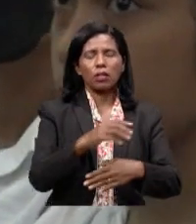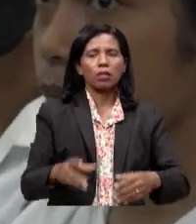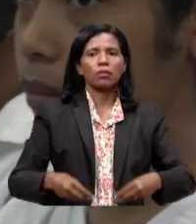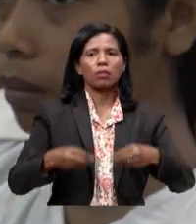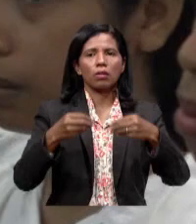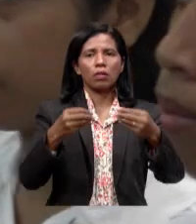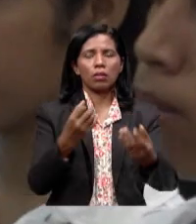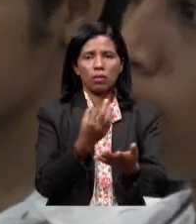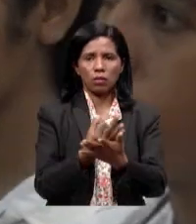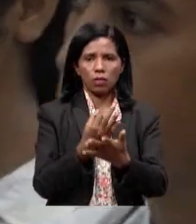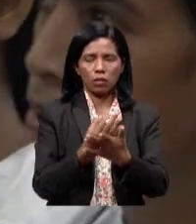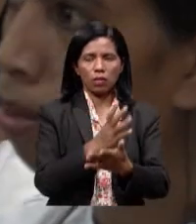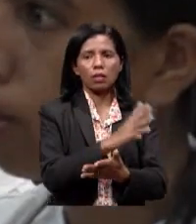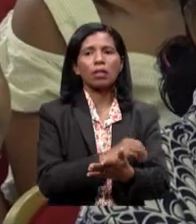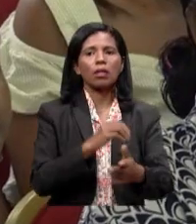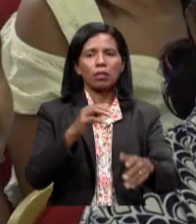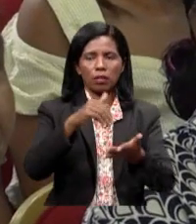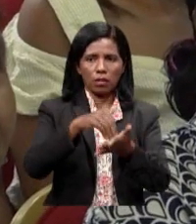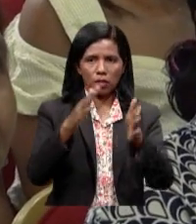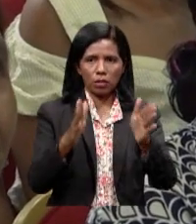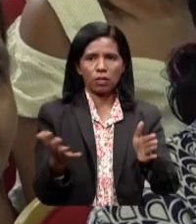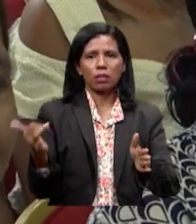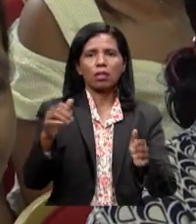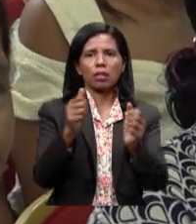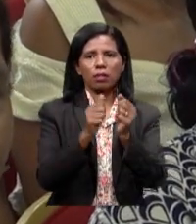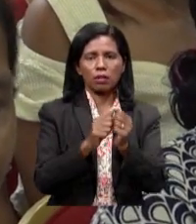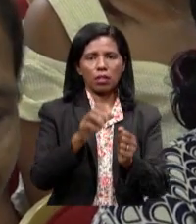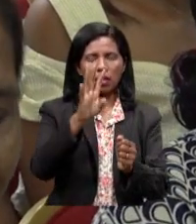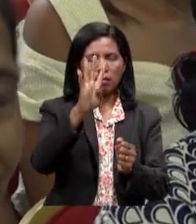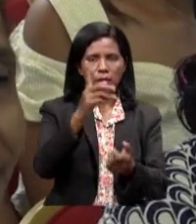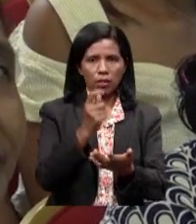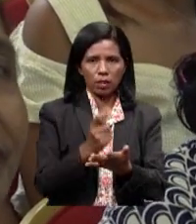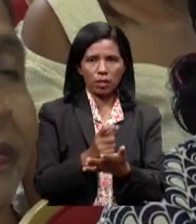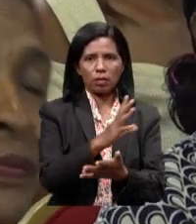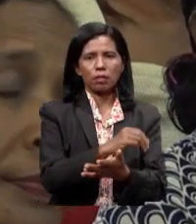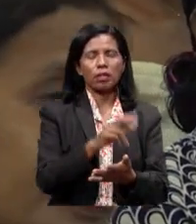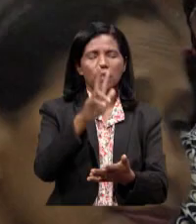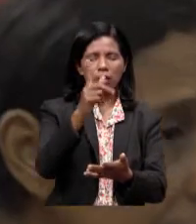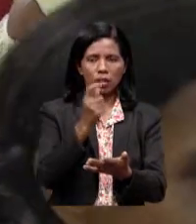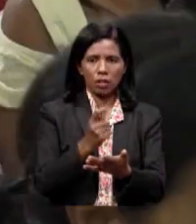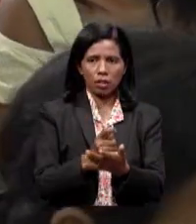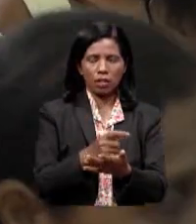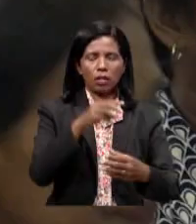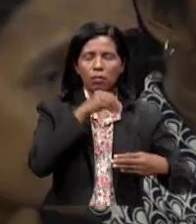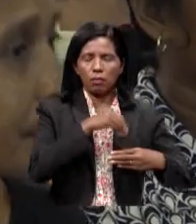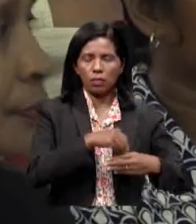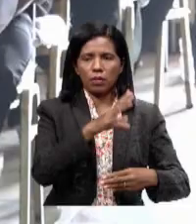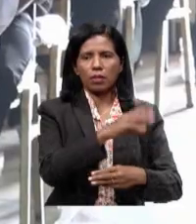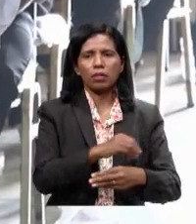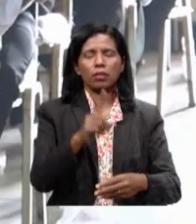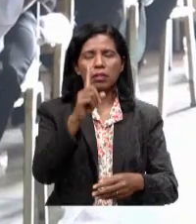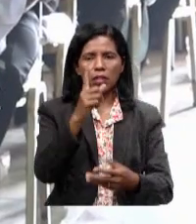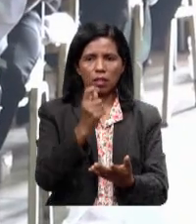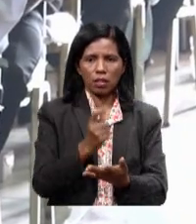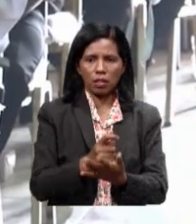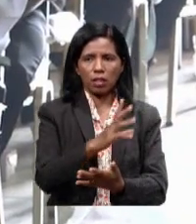ona bolsa hakbit no parcial, ba esturante sira hamutu krim hatresin, nebe riun toluresin, ba bolsa hakbit no riun ida resin,